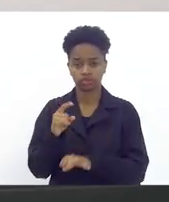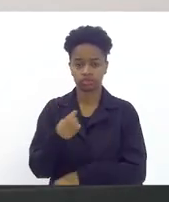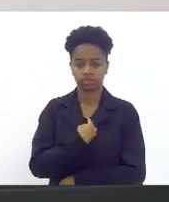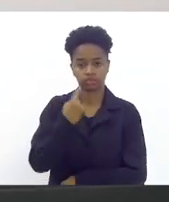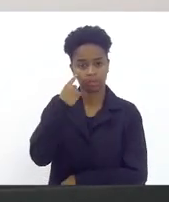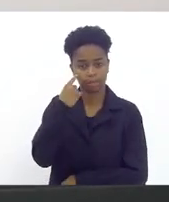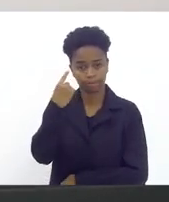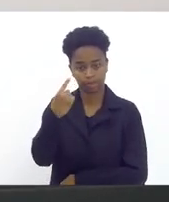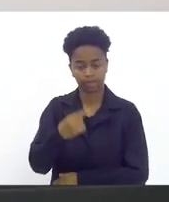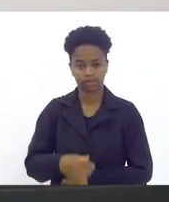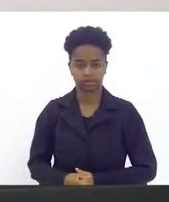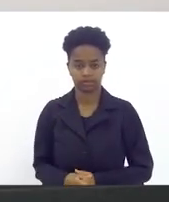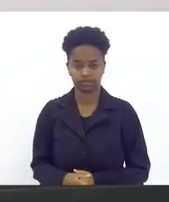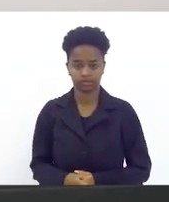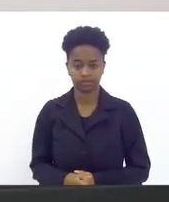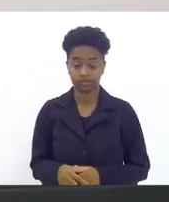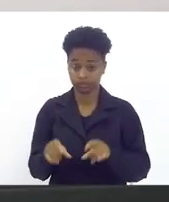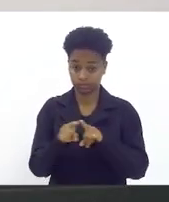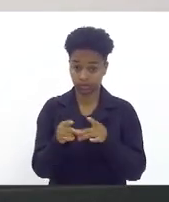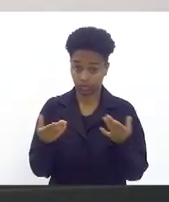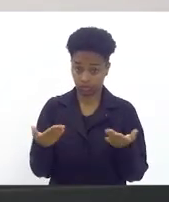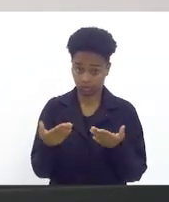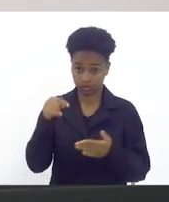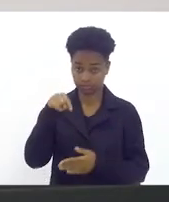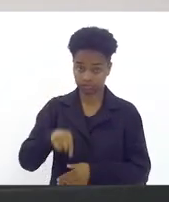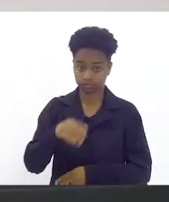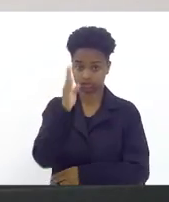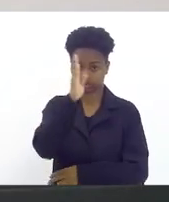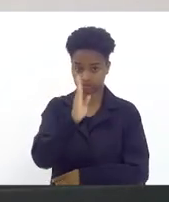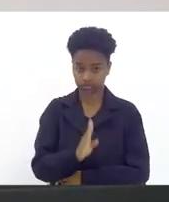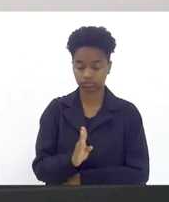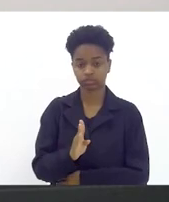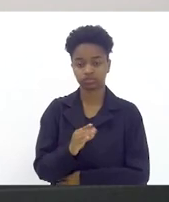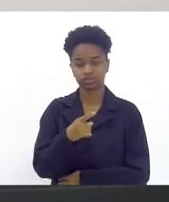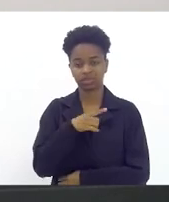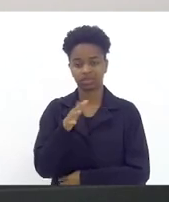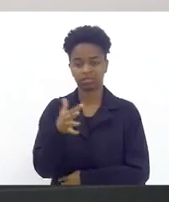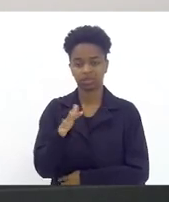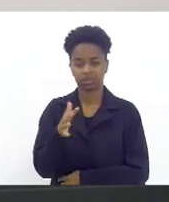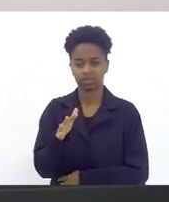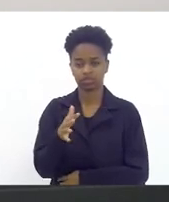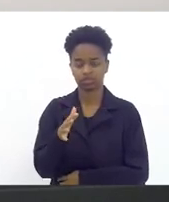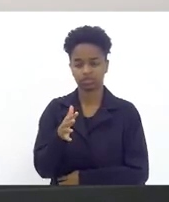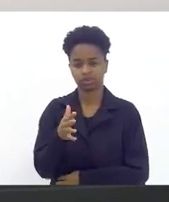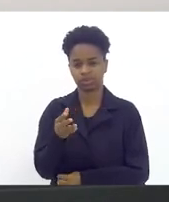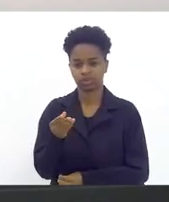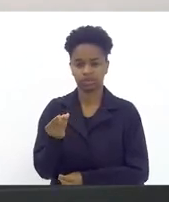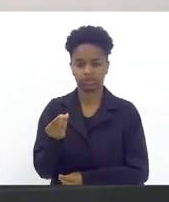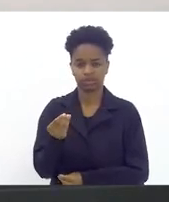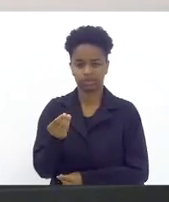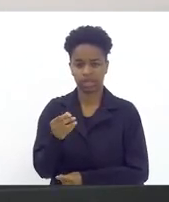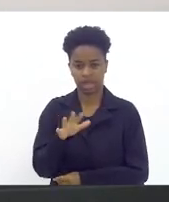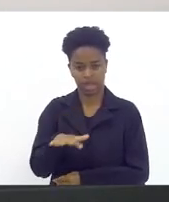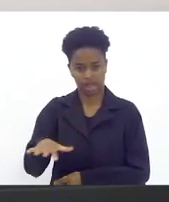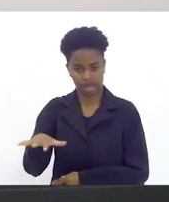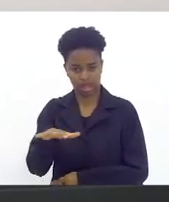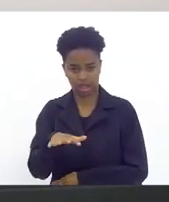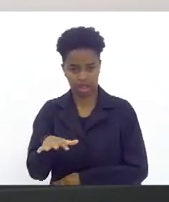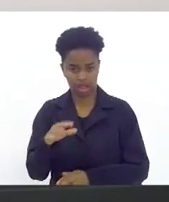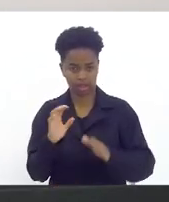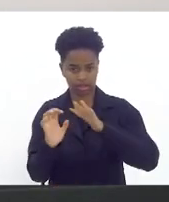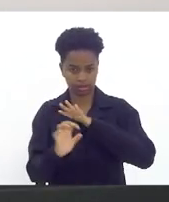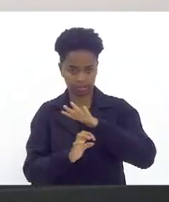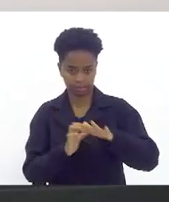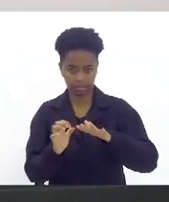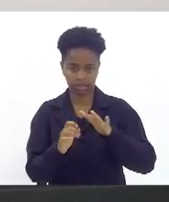e hoje no Brasil a gente tem a uma razão em torno de das áreas das empresas